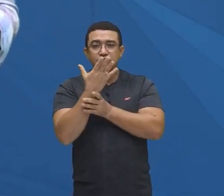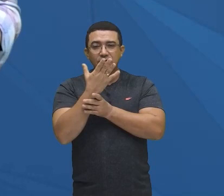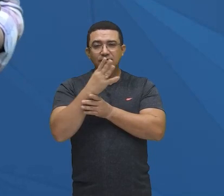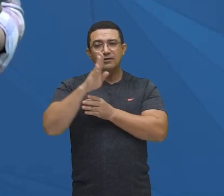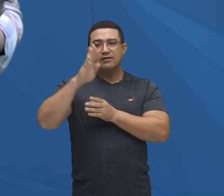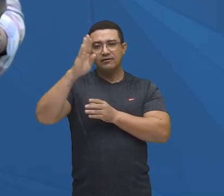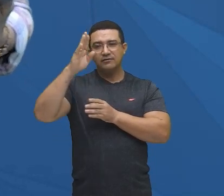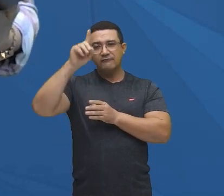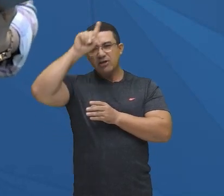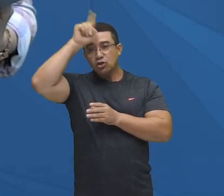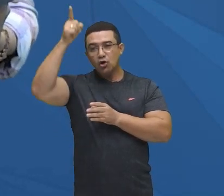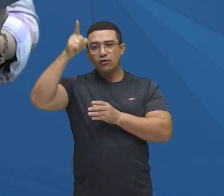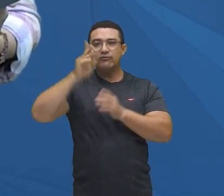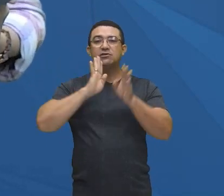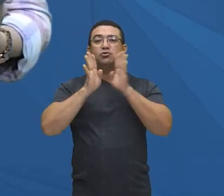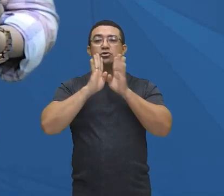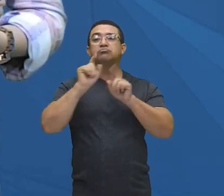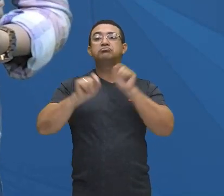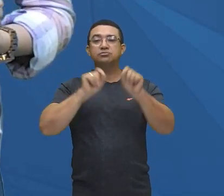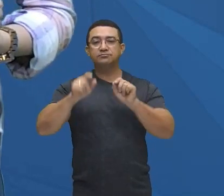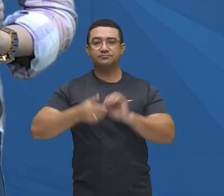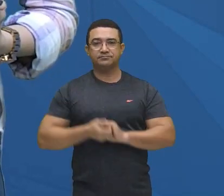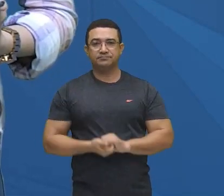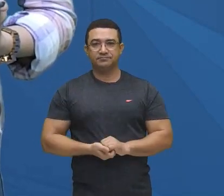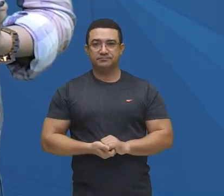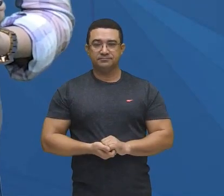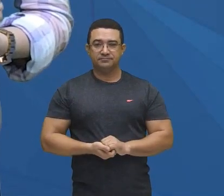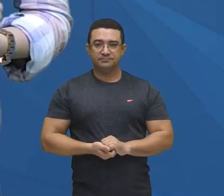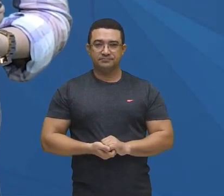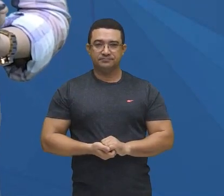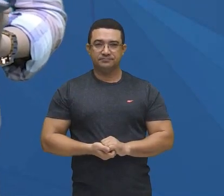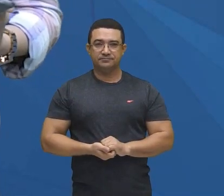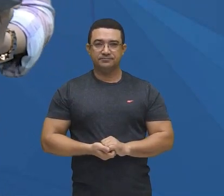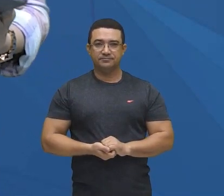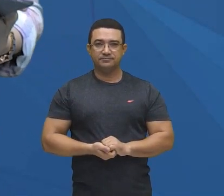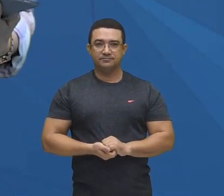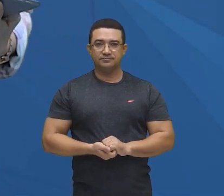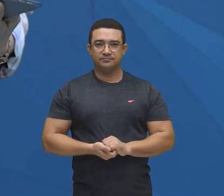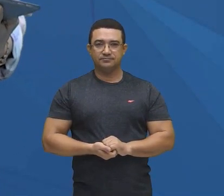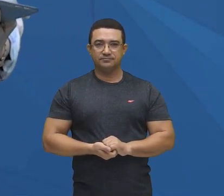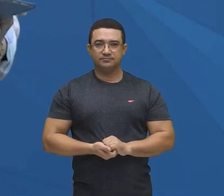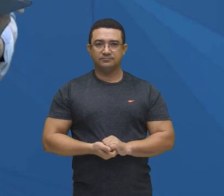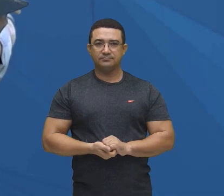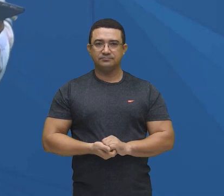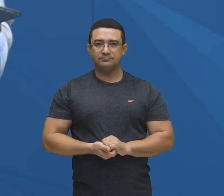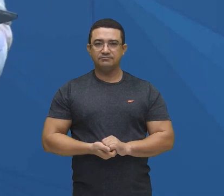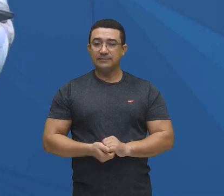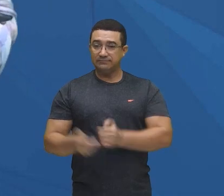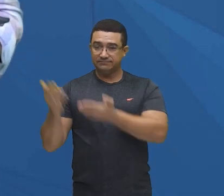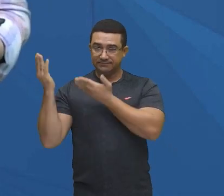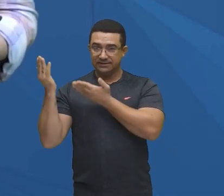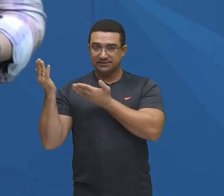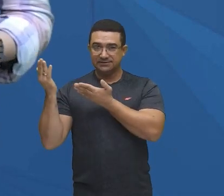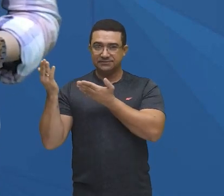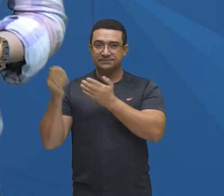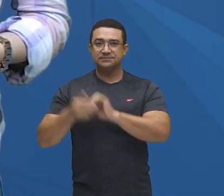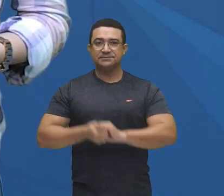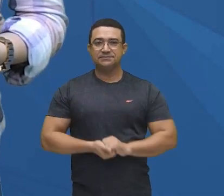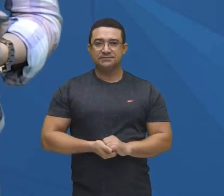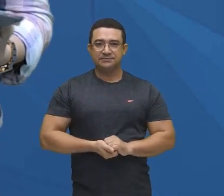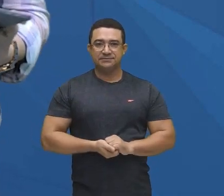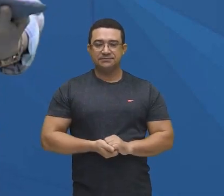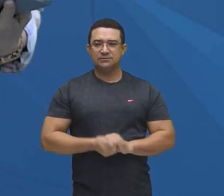gente participando. E o nosso gabarito, quem é? Olha só, Mark Zuckerberg, ele mesmo, tá? Um rosto